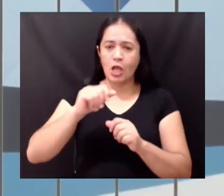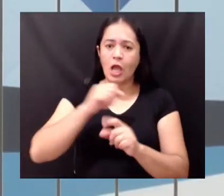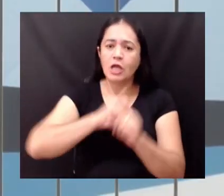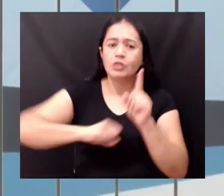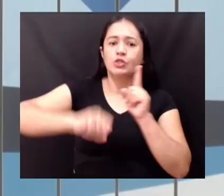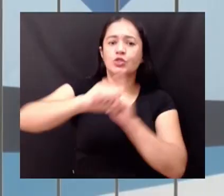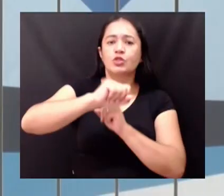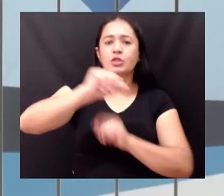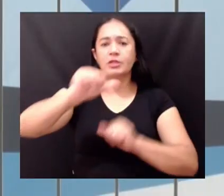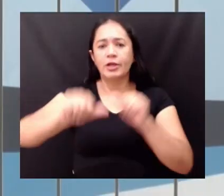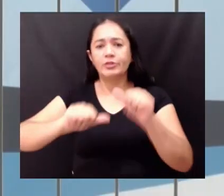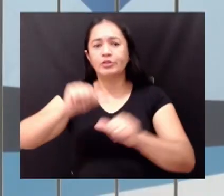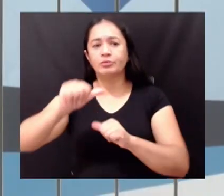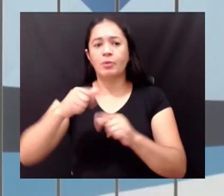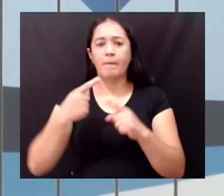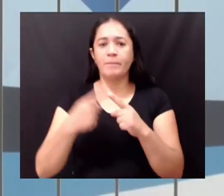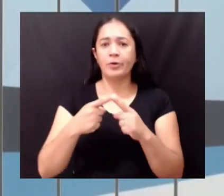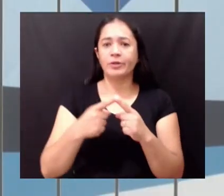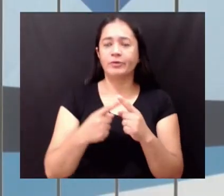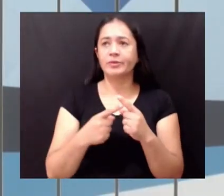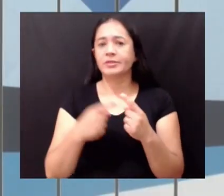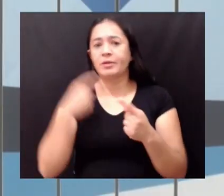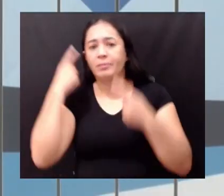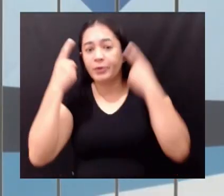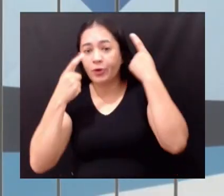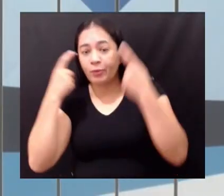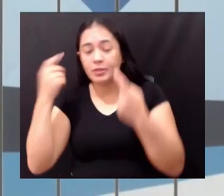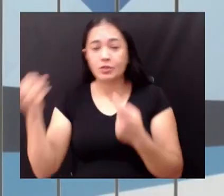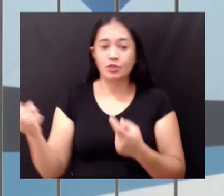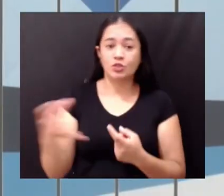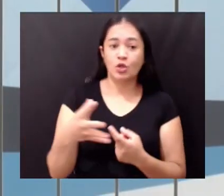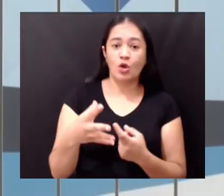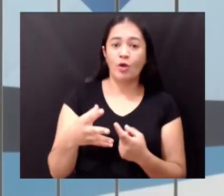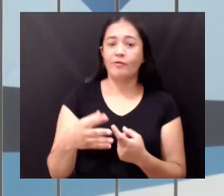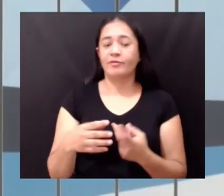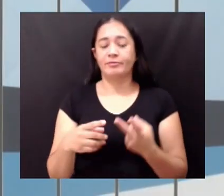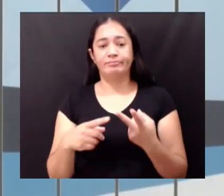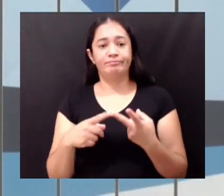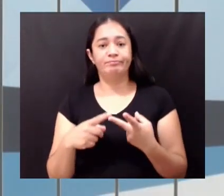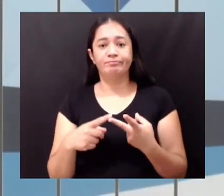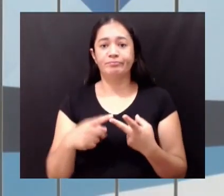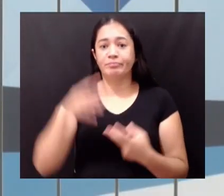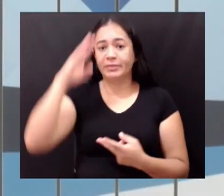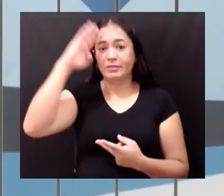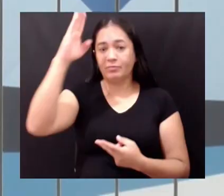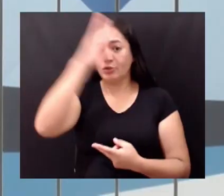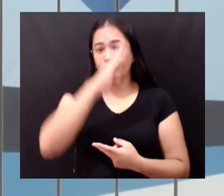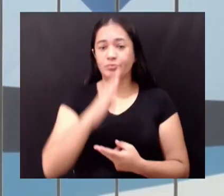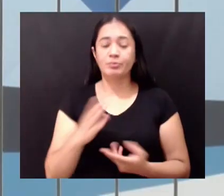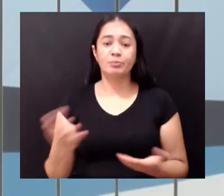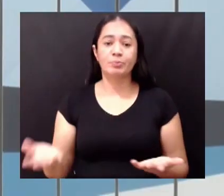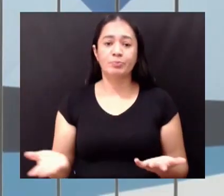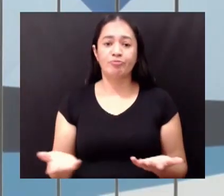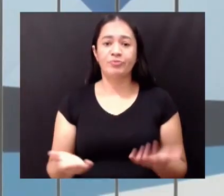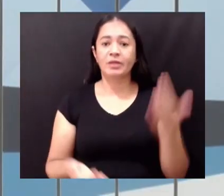né? Preocupações novas, né? Quando a gente fala de Brasil, principalmente. Então é entender que é um novo momento, ele precisa ser tratado